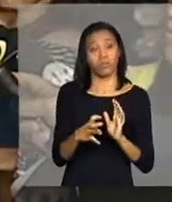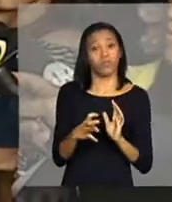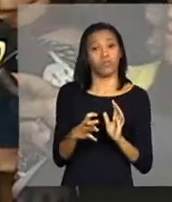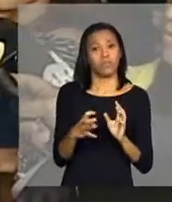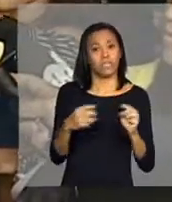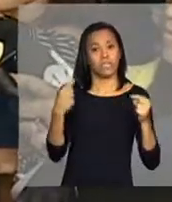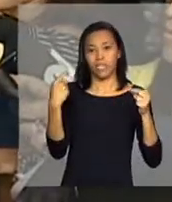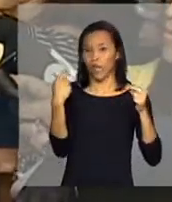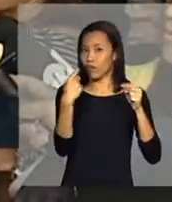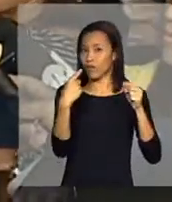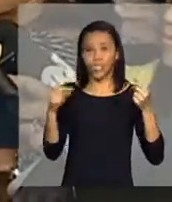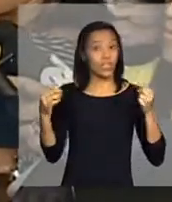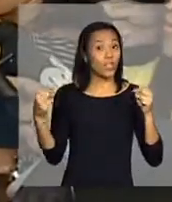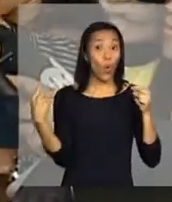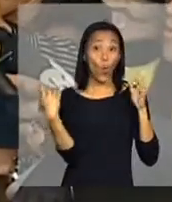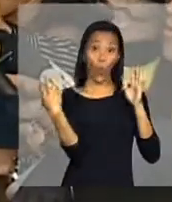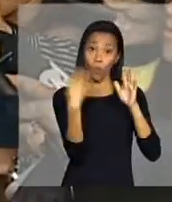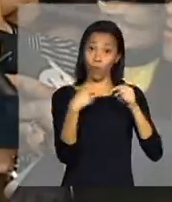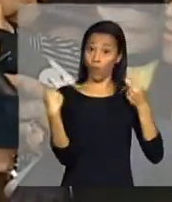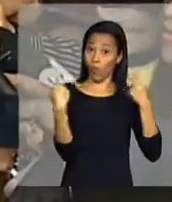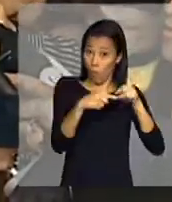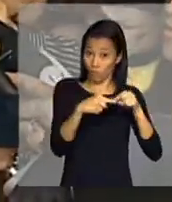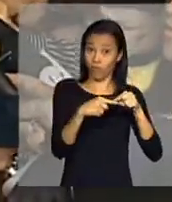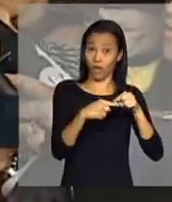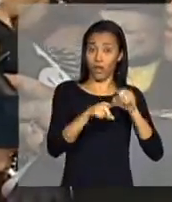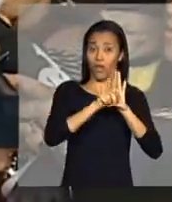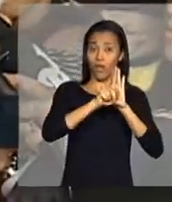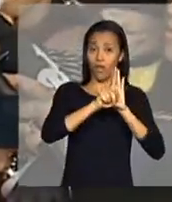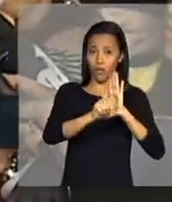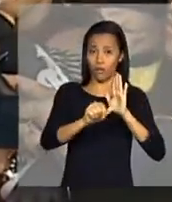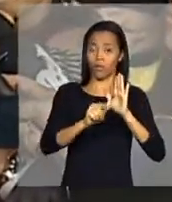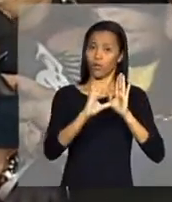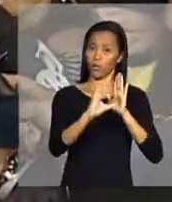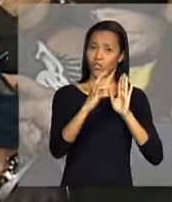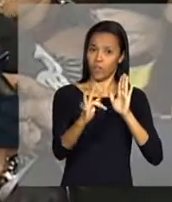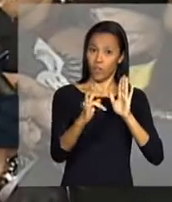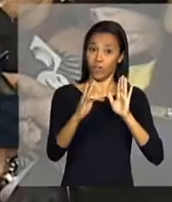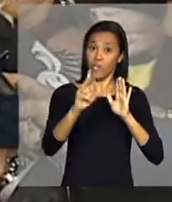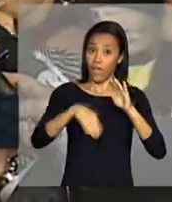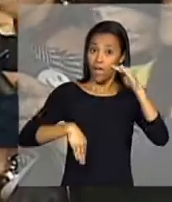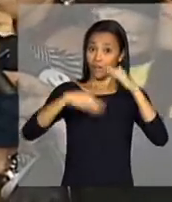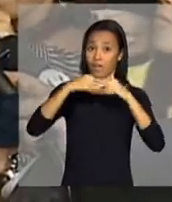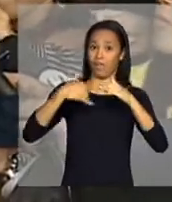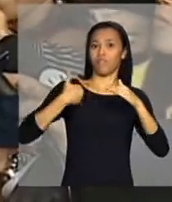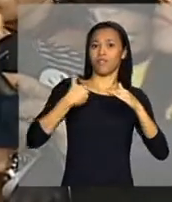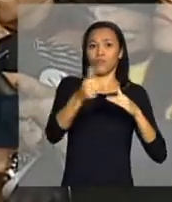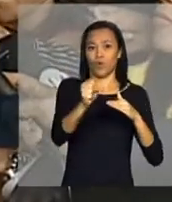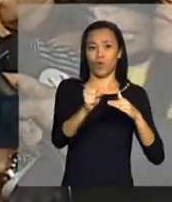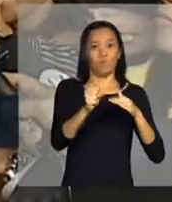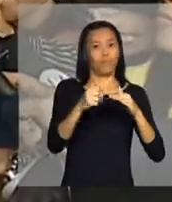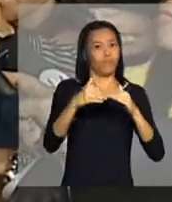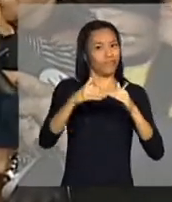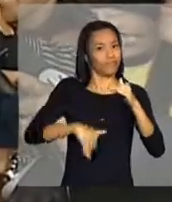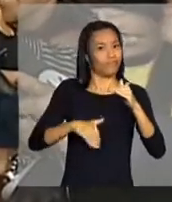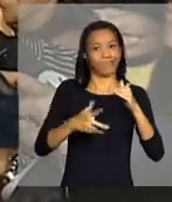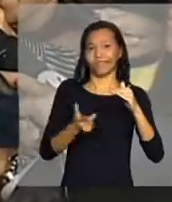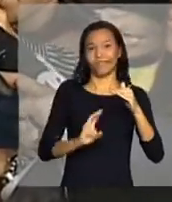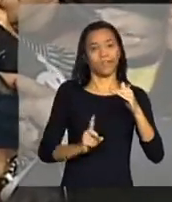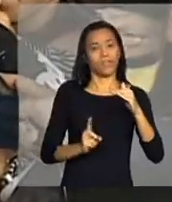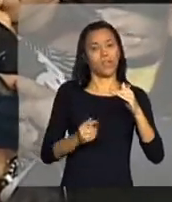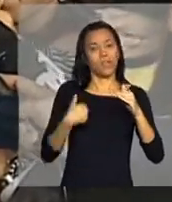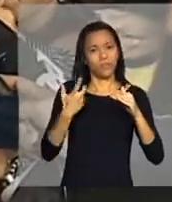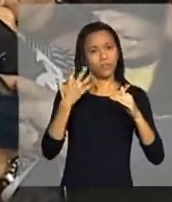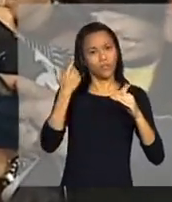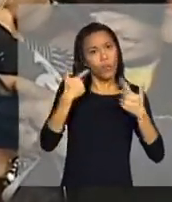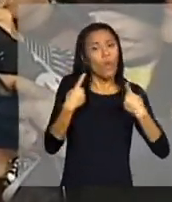situação constitucional que garante a maioridade penal, eu pessoalmente sou contra, porque entendo, não só no